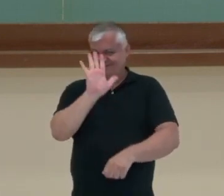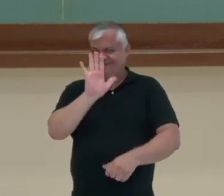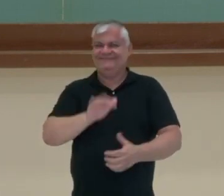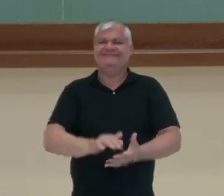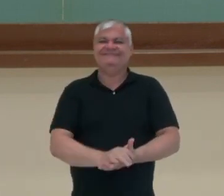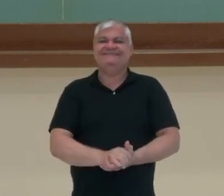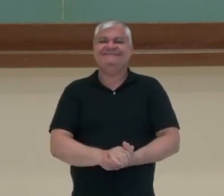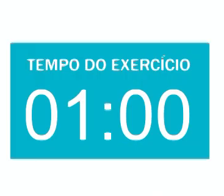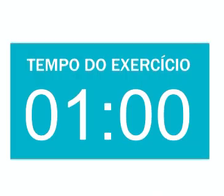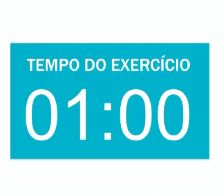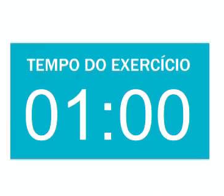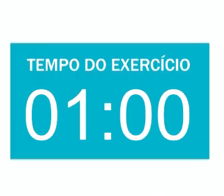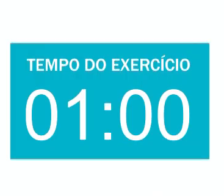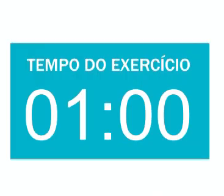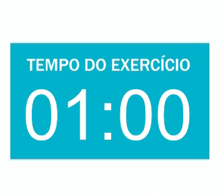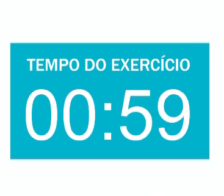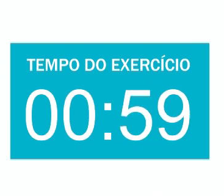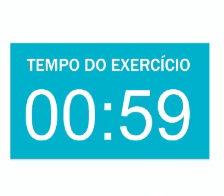pouquinho.